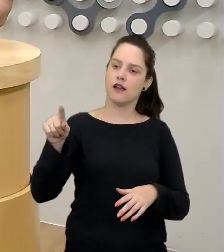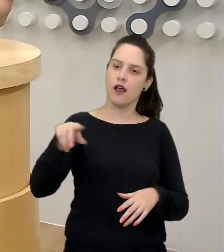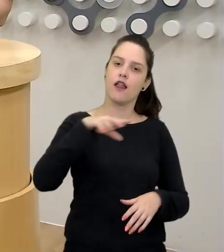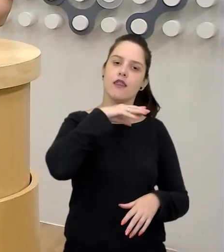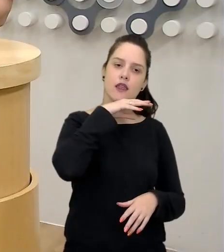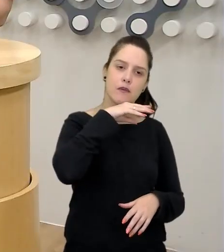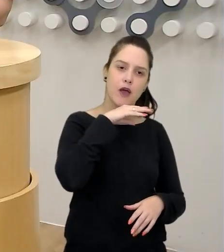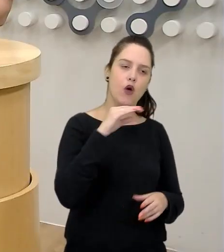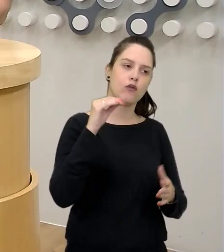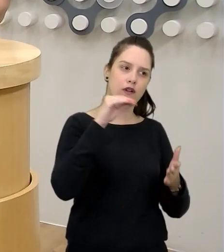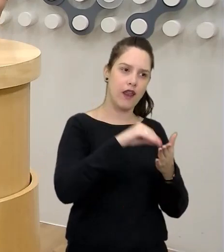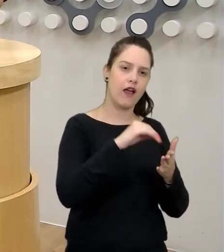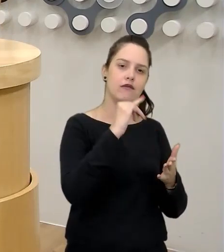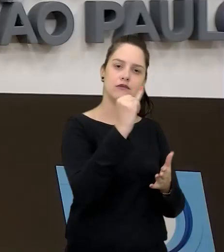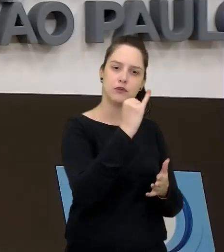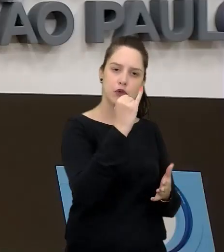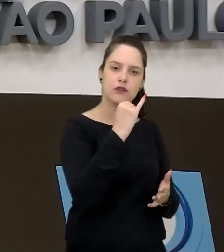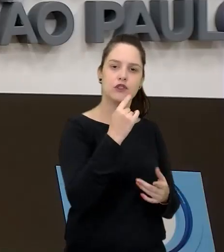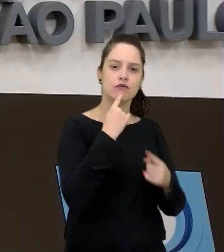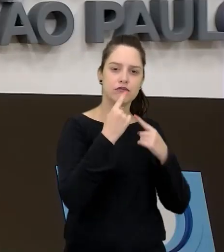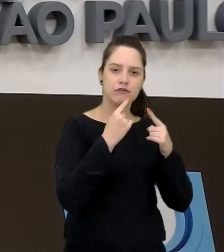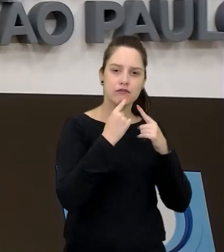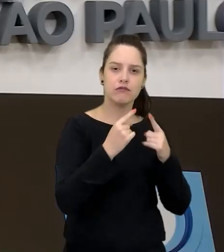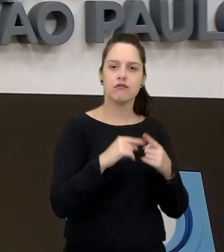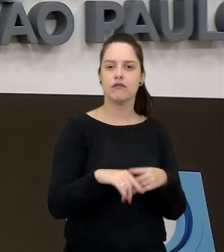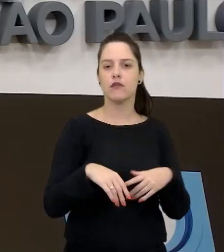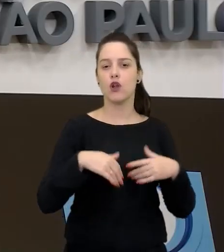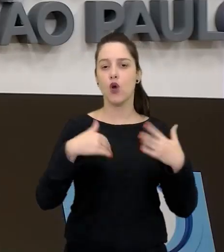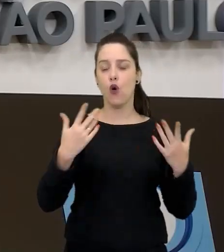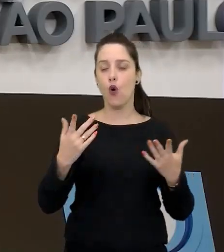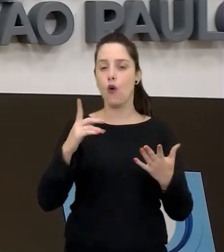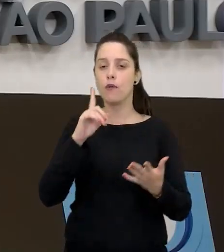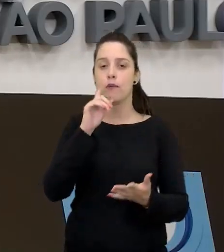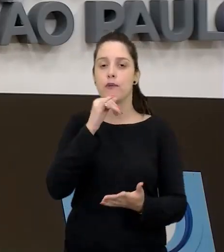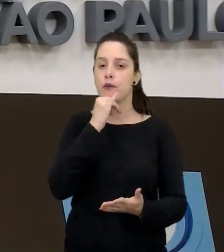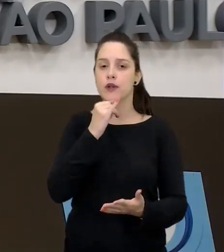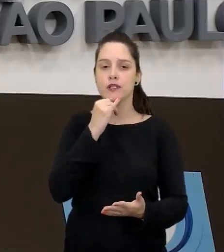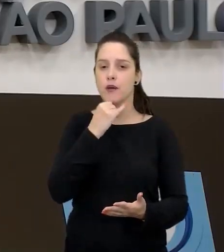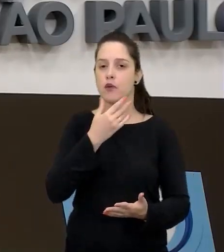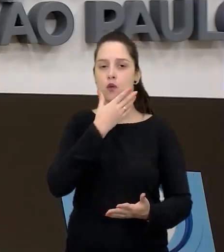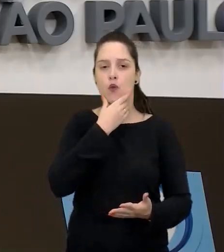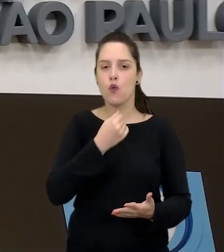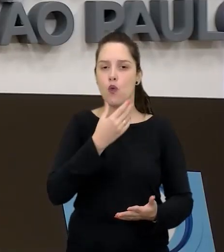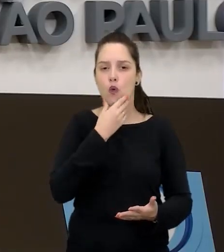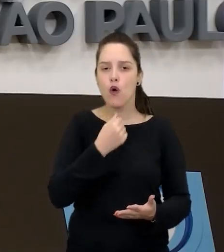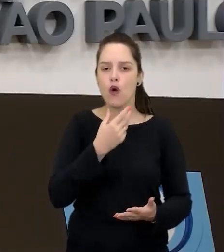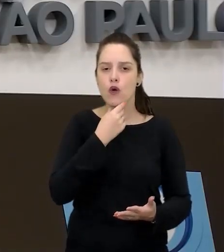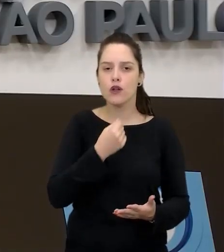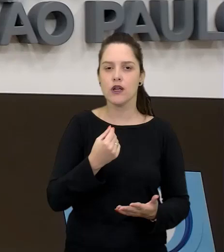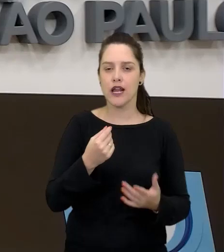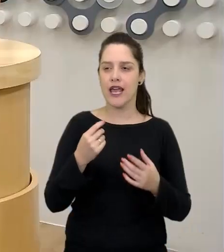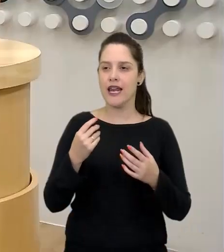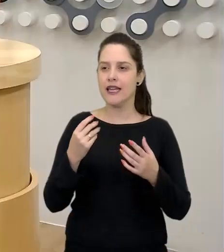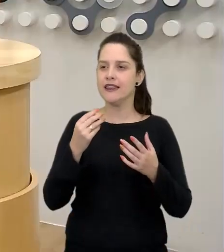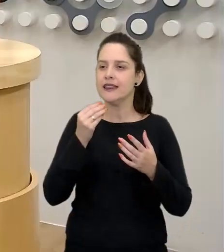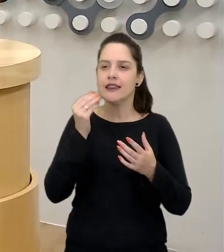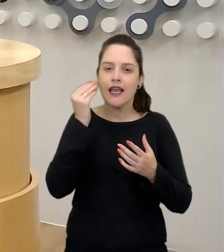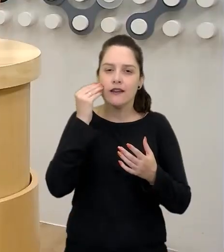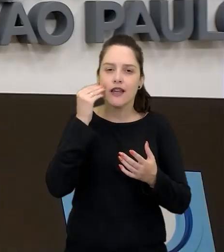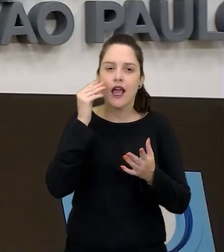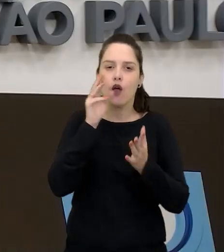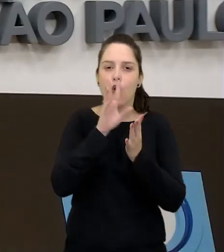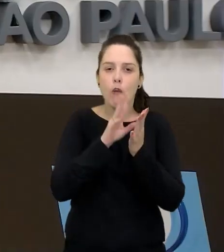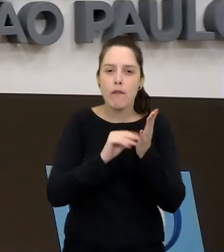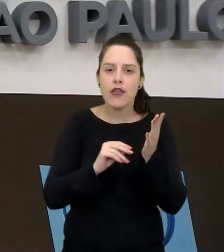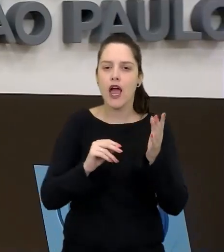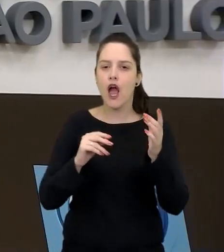história. Então você vai ver, por exemplo, um determinado conto em que um homem vomita coelhos. né? Você vai ver